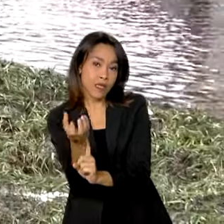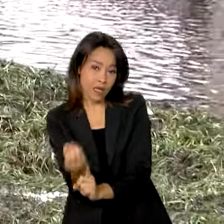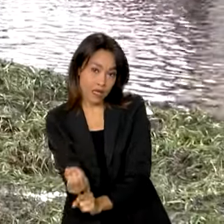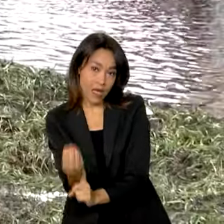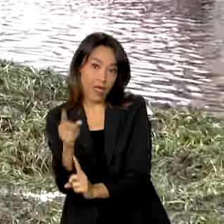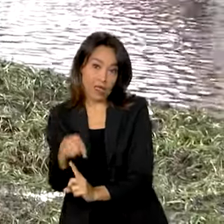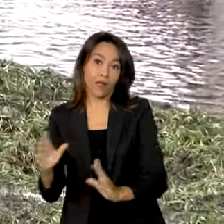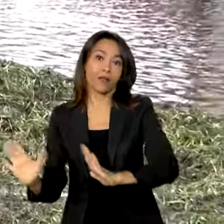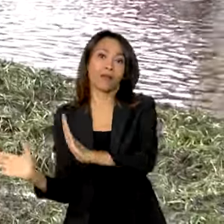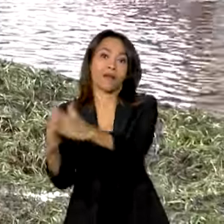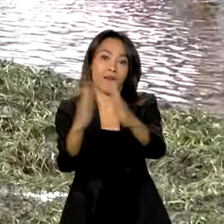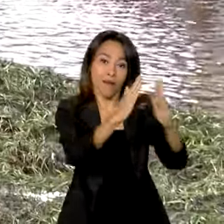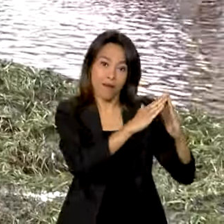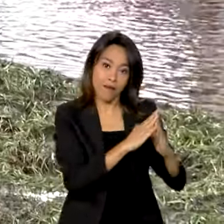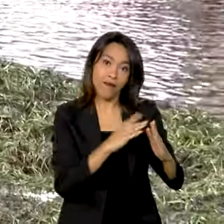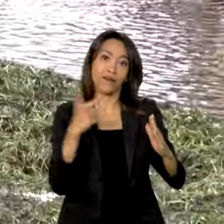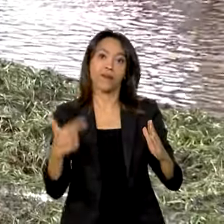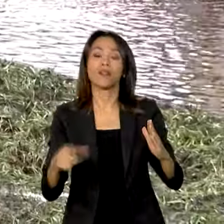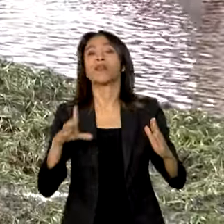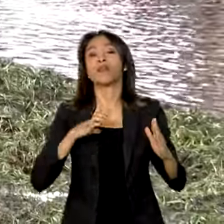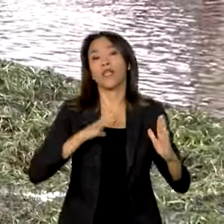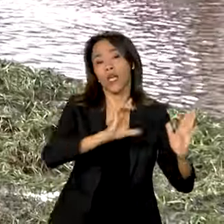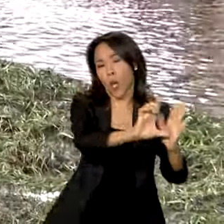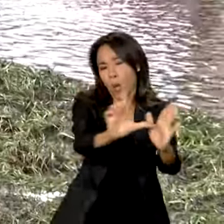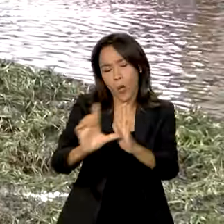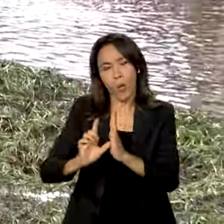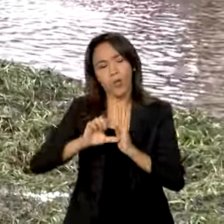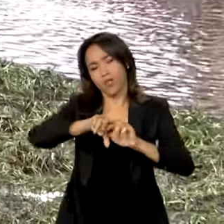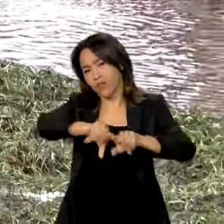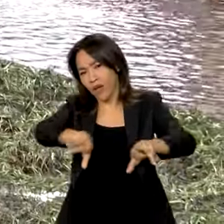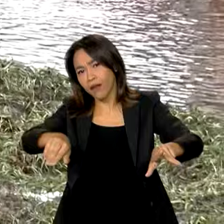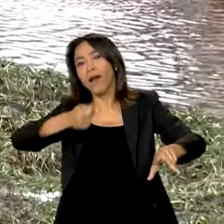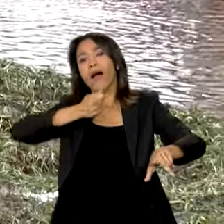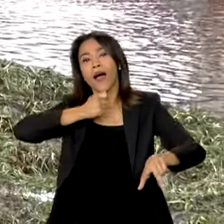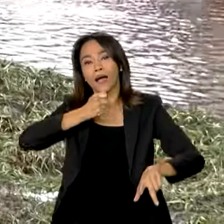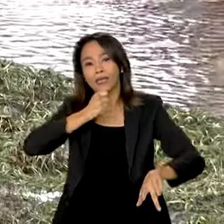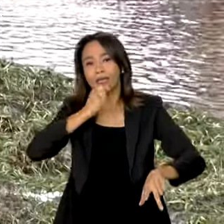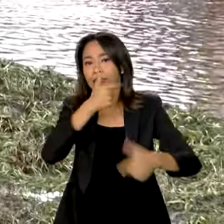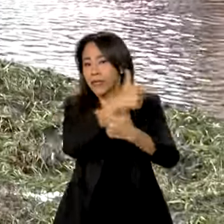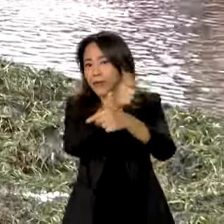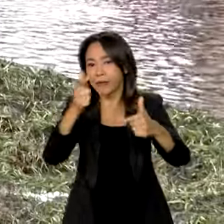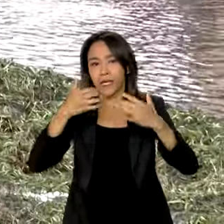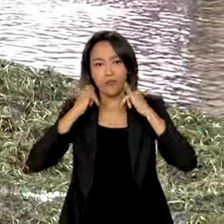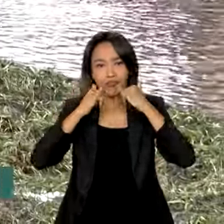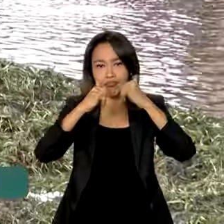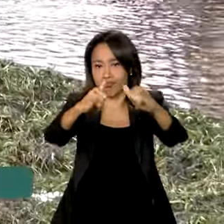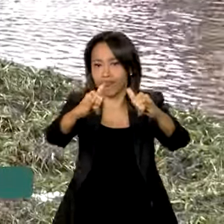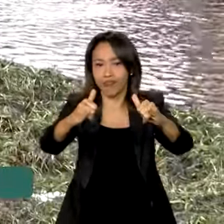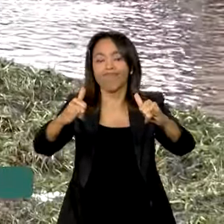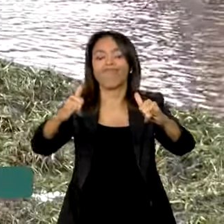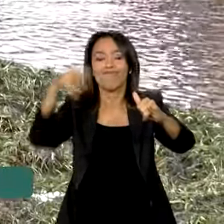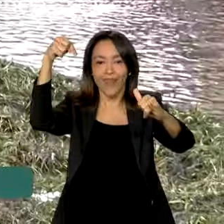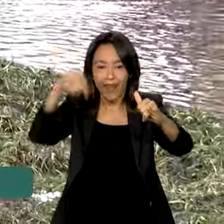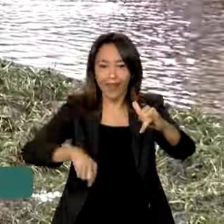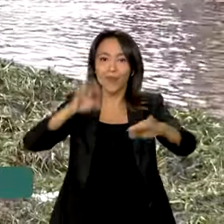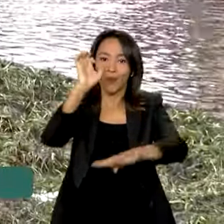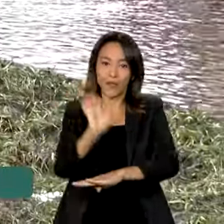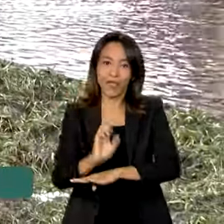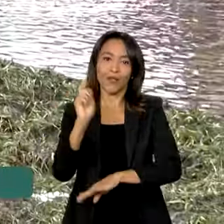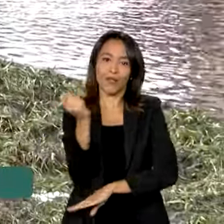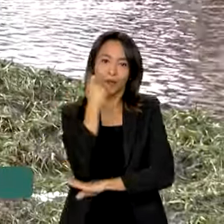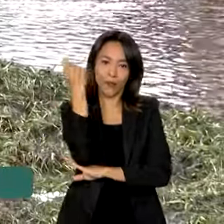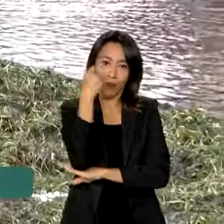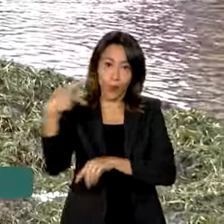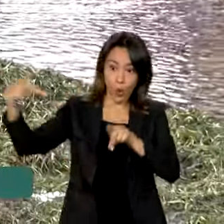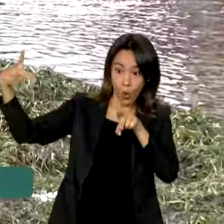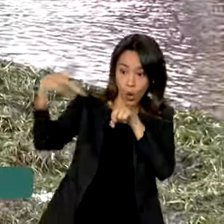incluem residências ou estabelecimentos comerciais, ainda estão sem energia elétrica aqui no Rio Grande do Sul. O